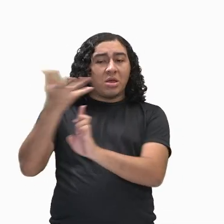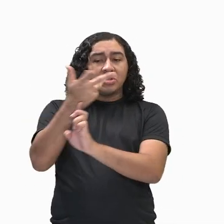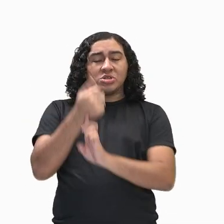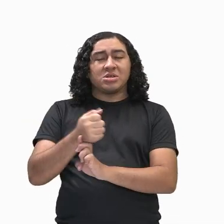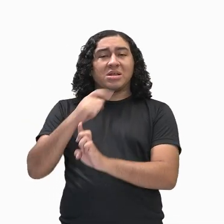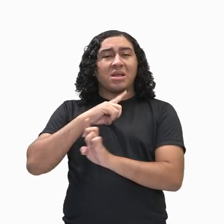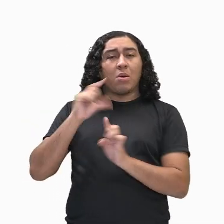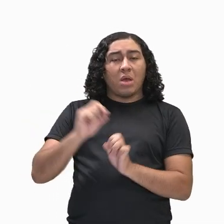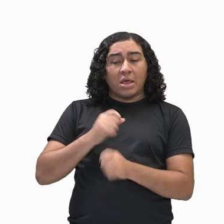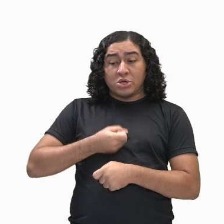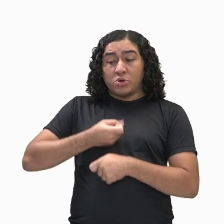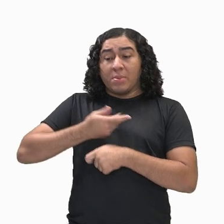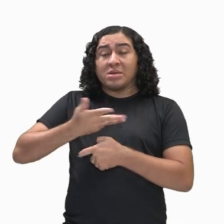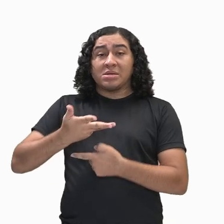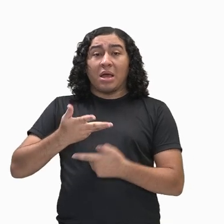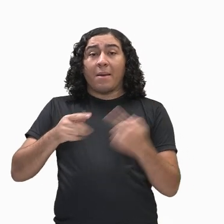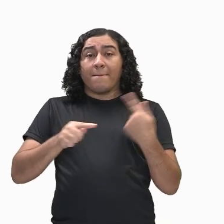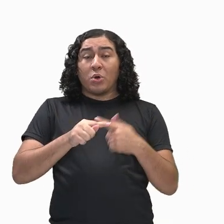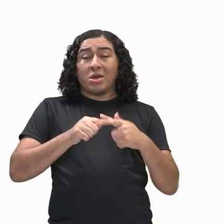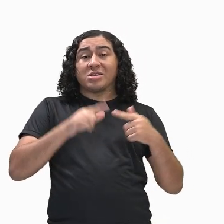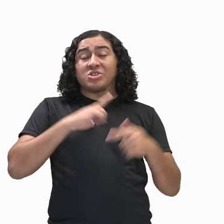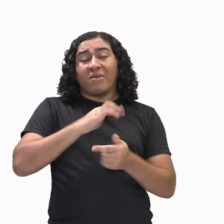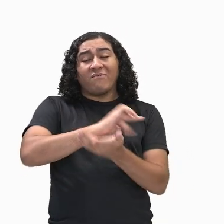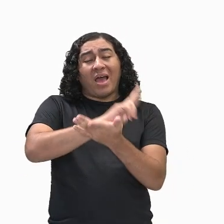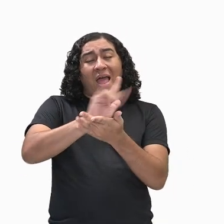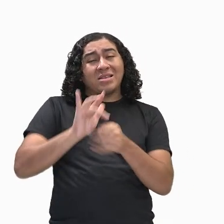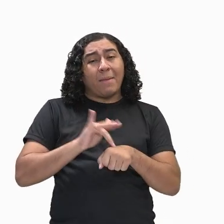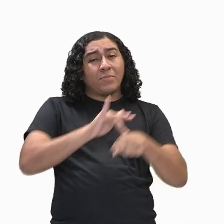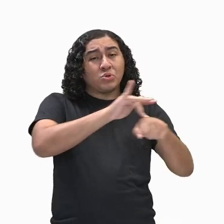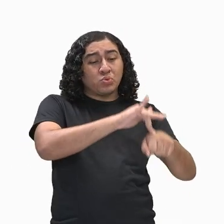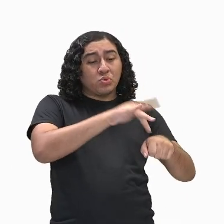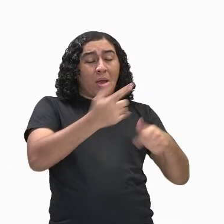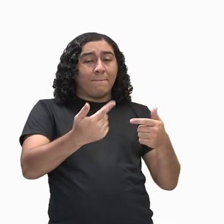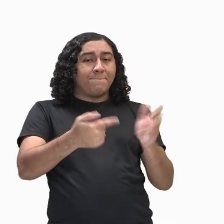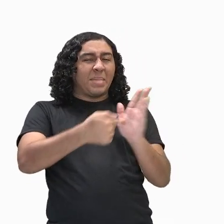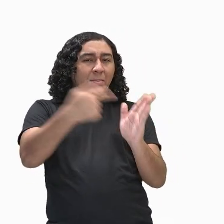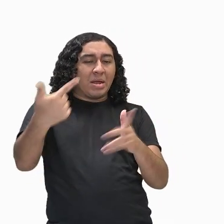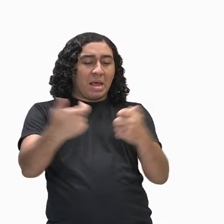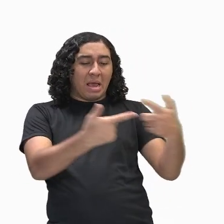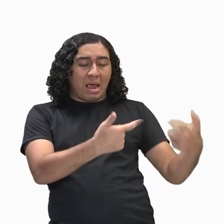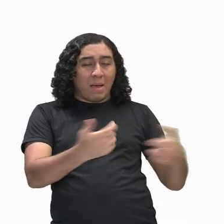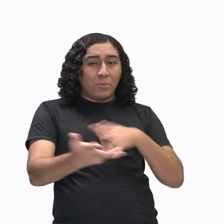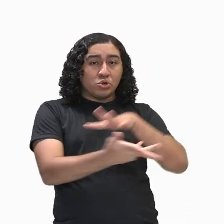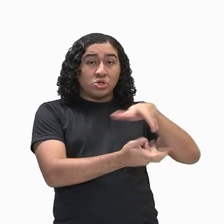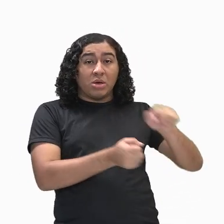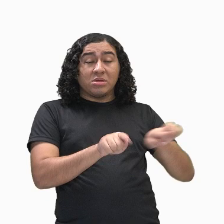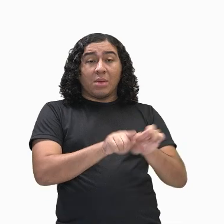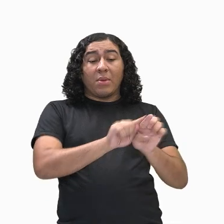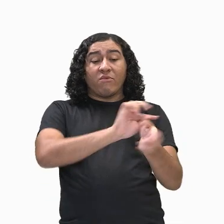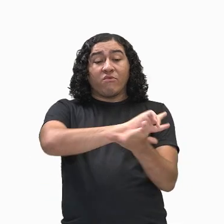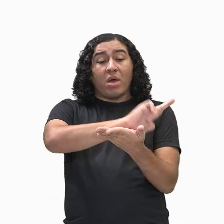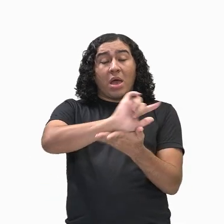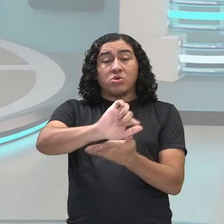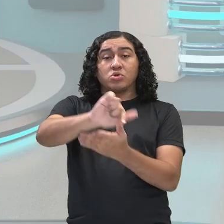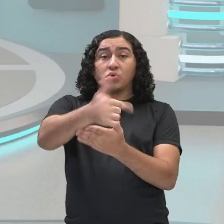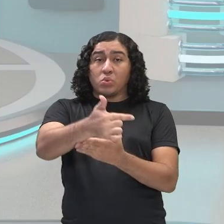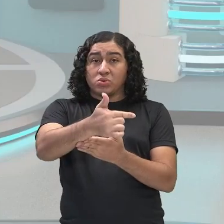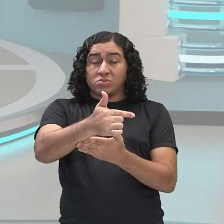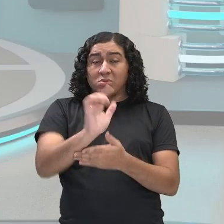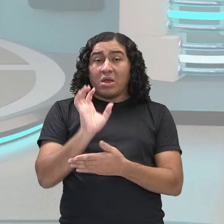dos absurdos cometidos durante a Primeira Guerra Mundial e outros eventos no início do